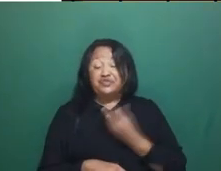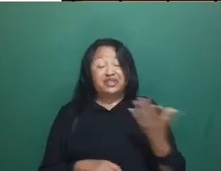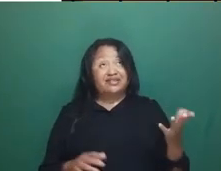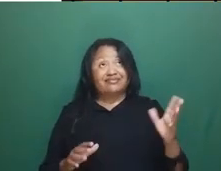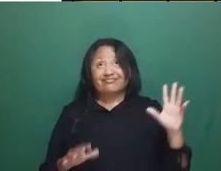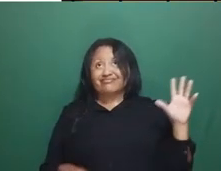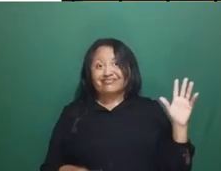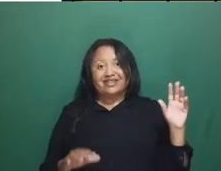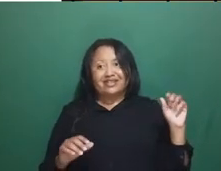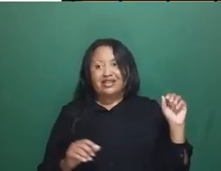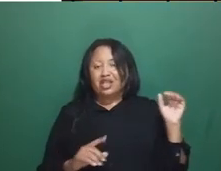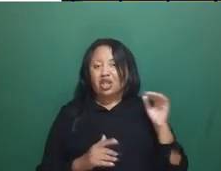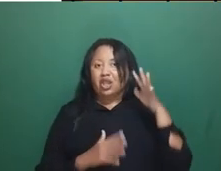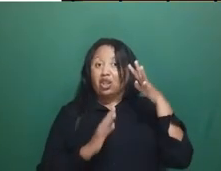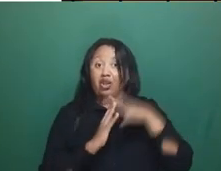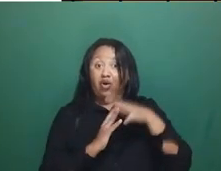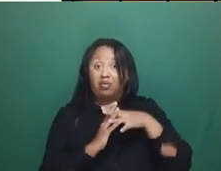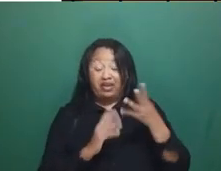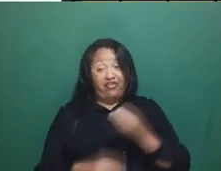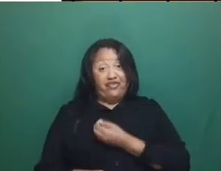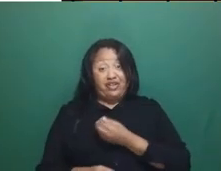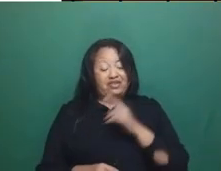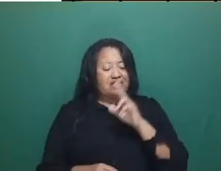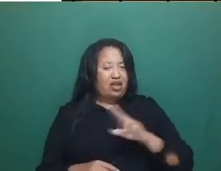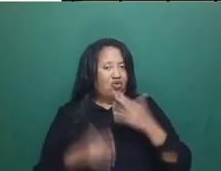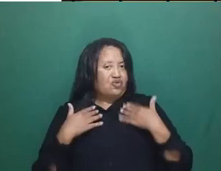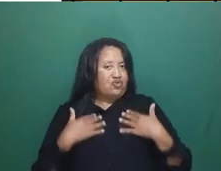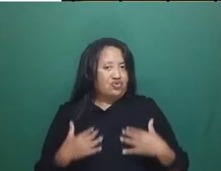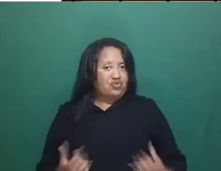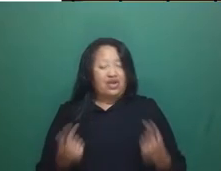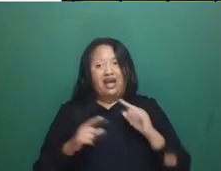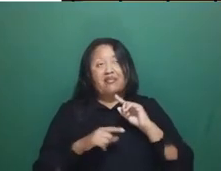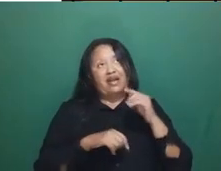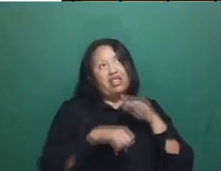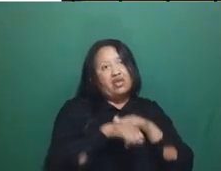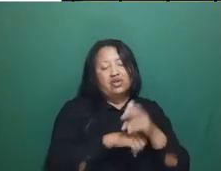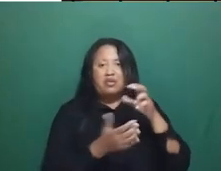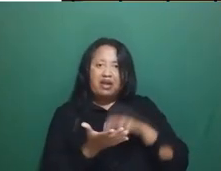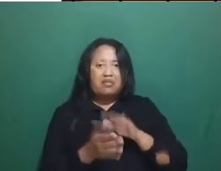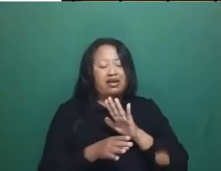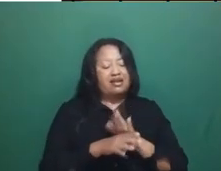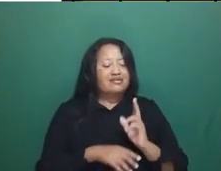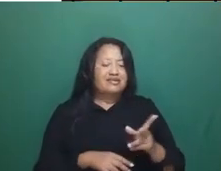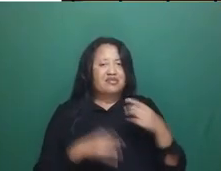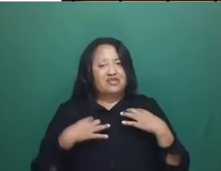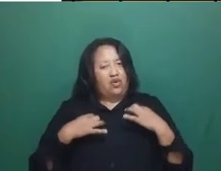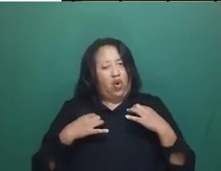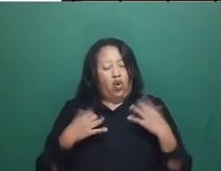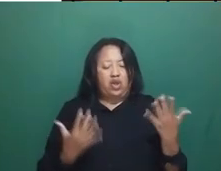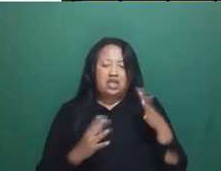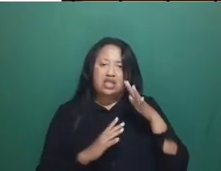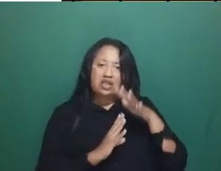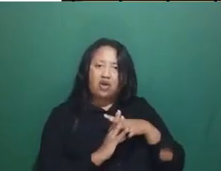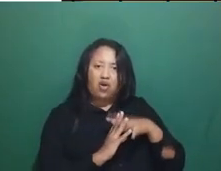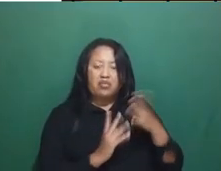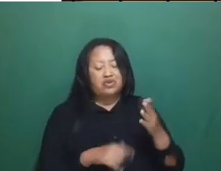fantásticas vidas possíveis isso é aquelas Vidas Em que você usa o look de manhã ou nunca é tarde outra noite que você tá sempre com o que da hora né